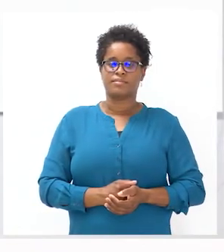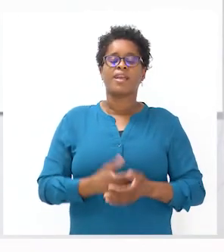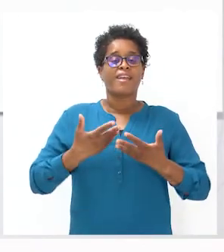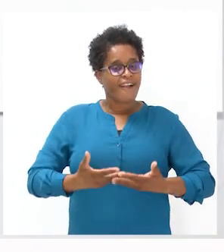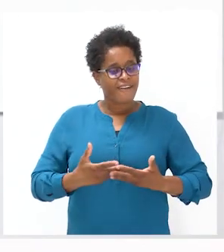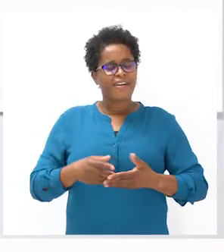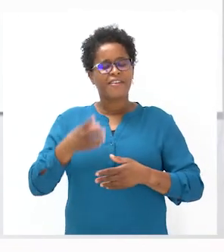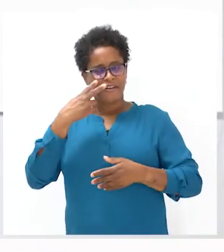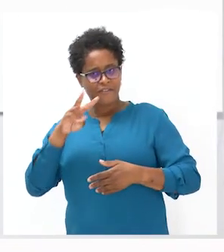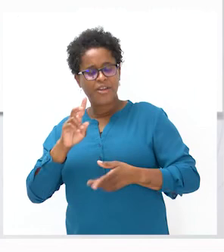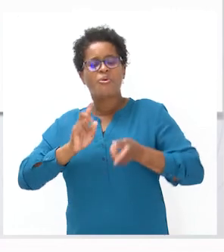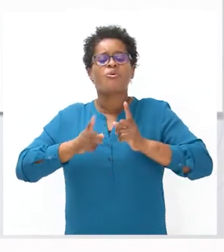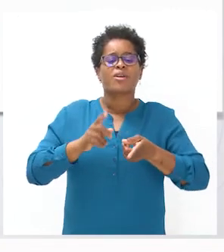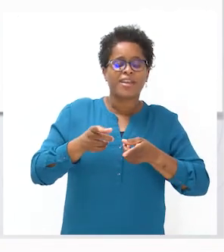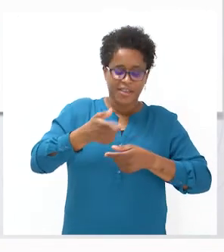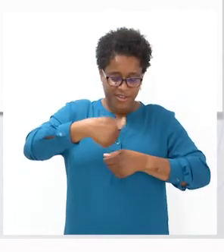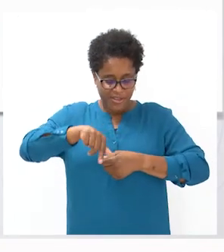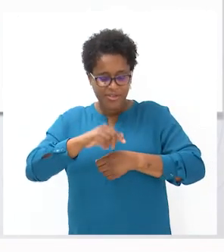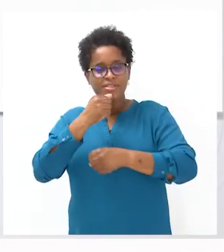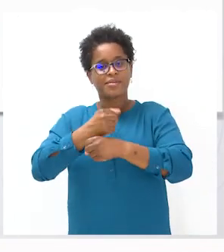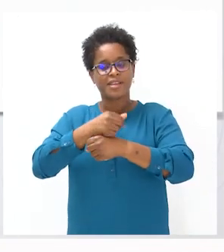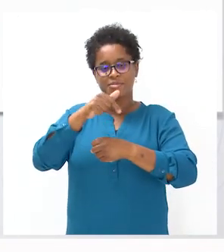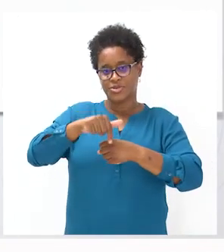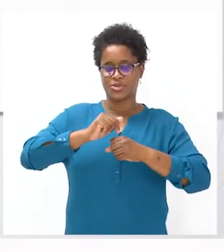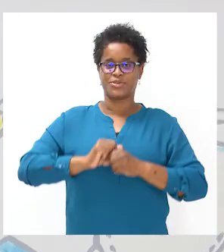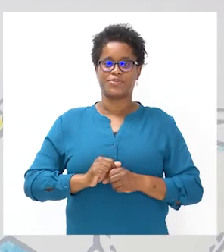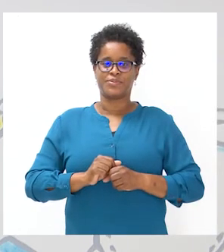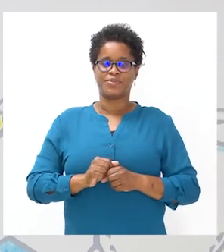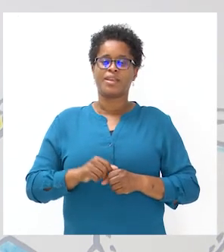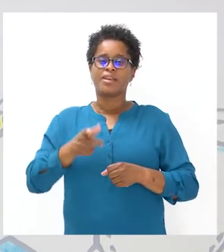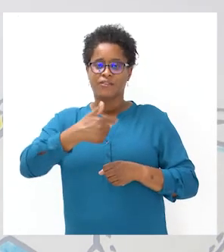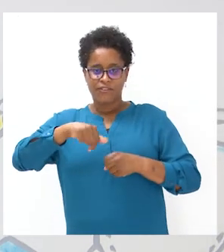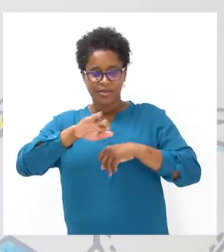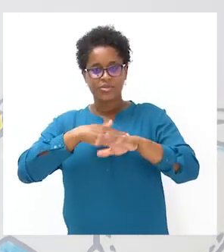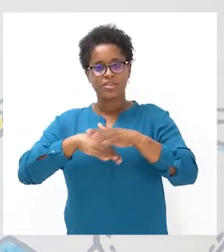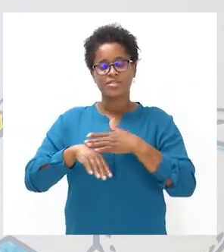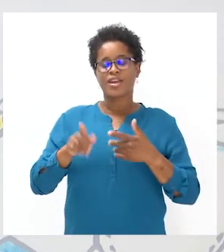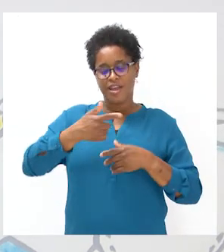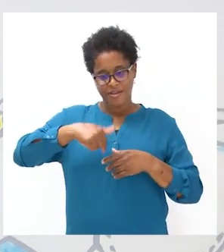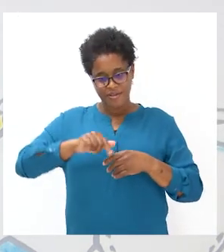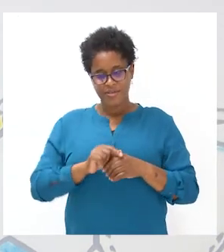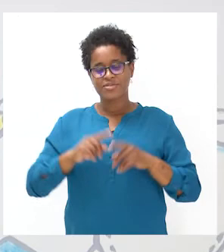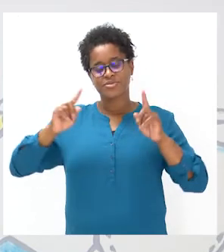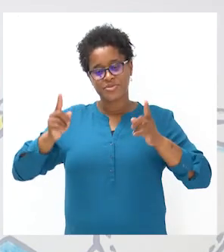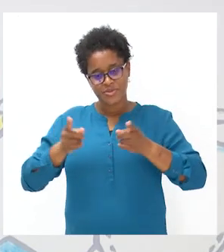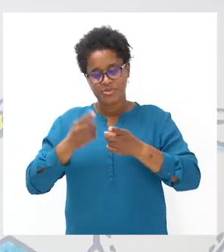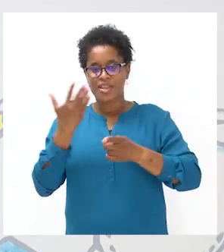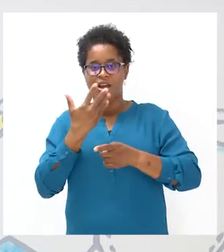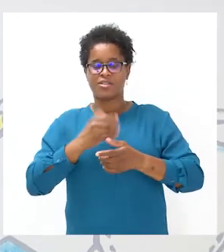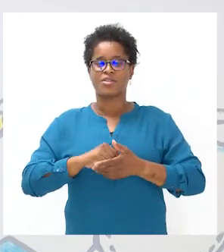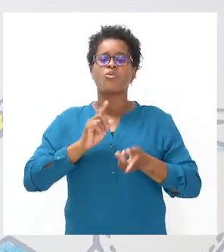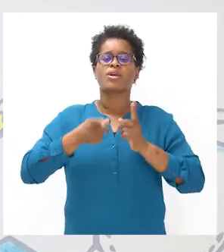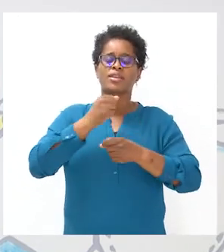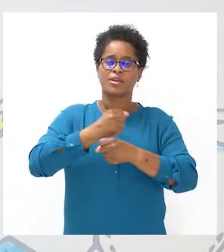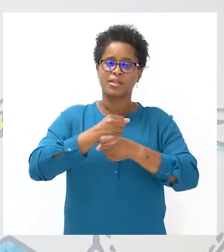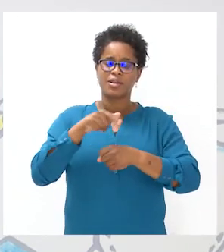E agora vejamos o que é que nós trabalhamos hoje. Vamos fazer a nossa síntese da aula. O que